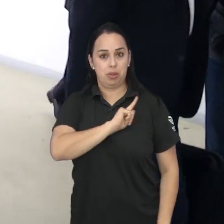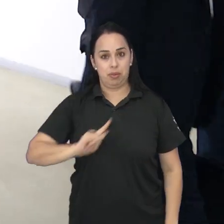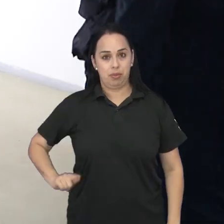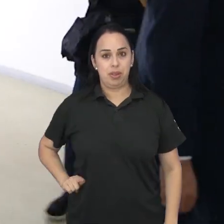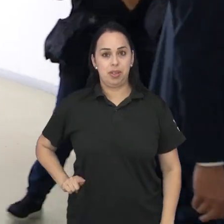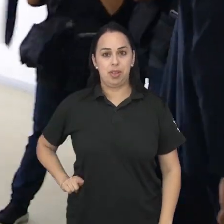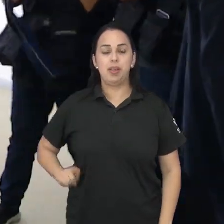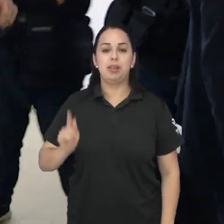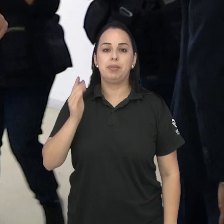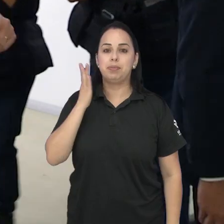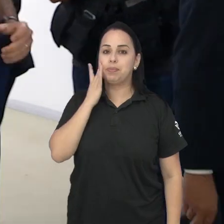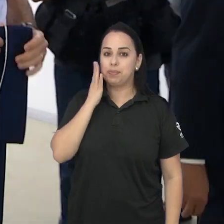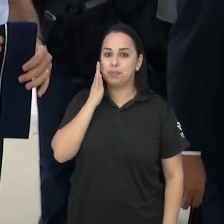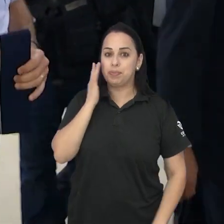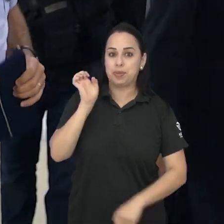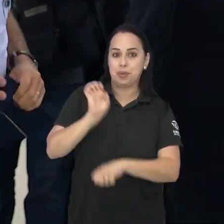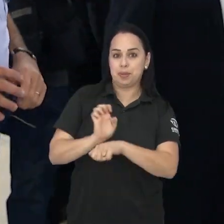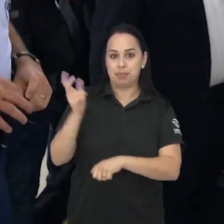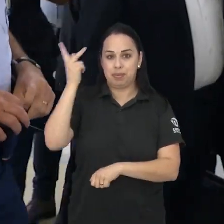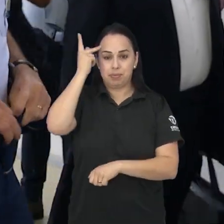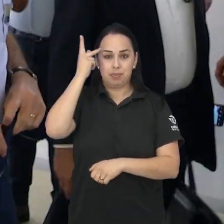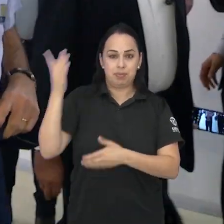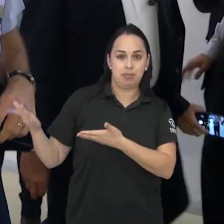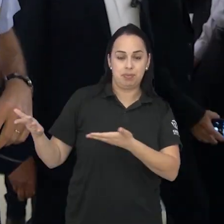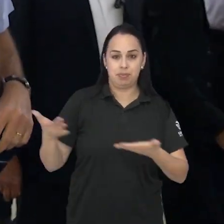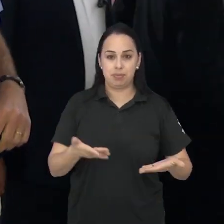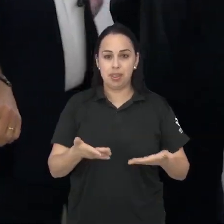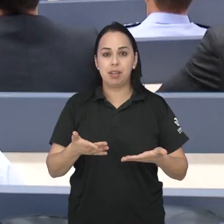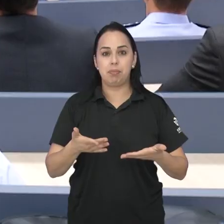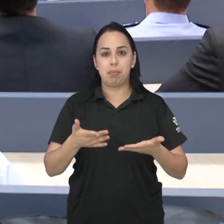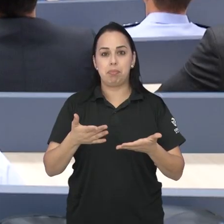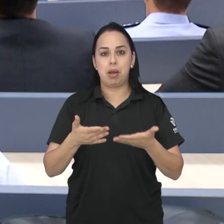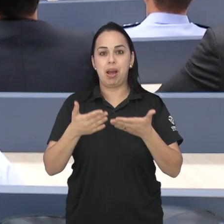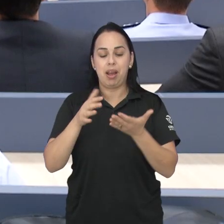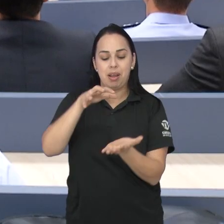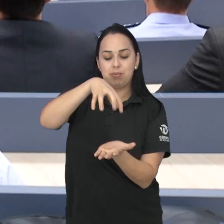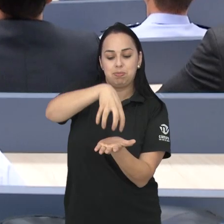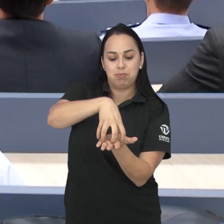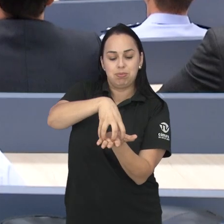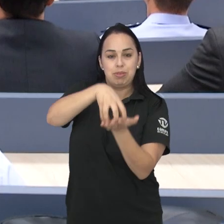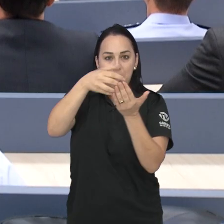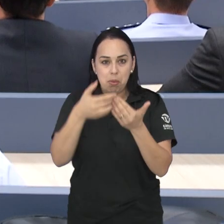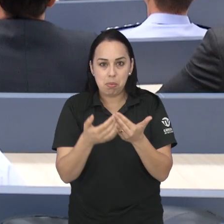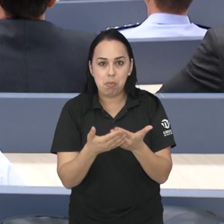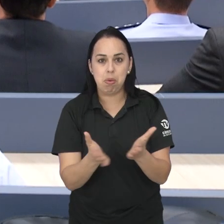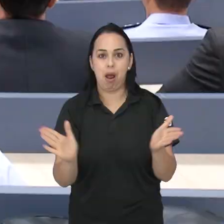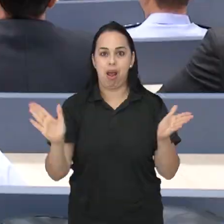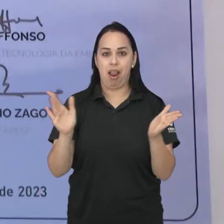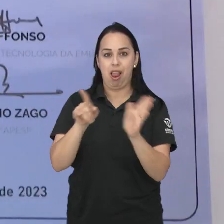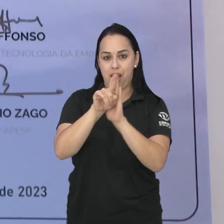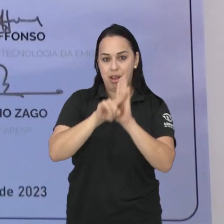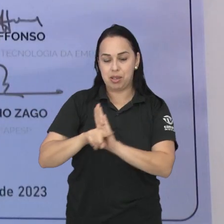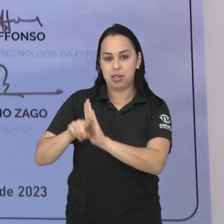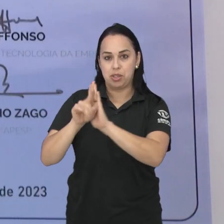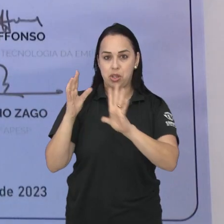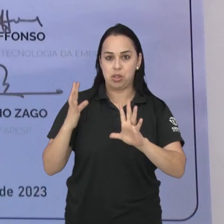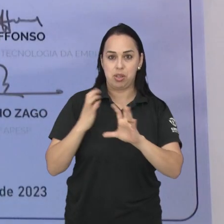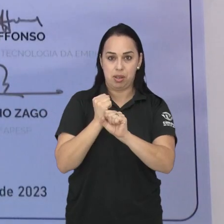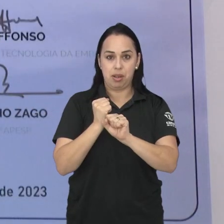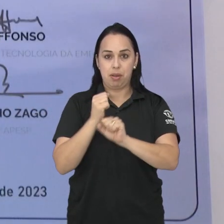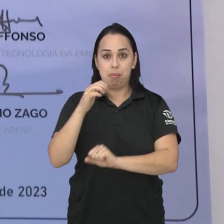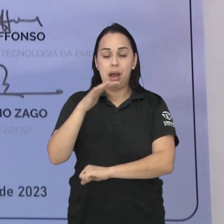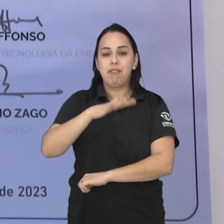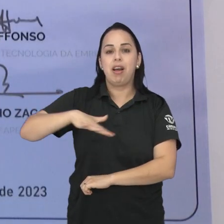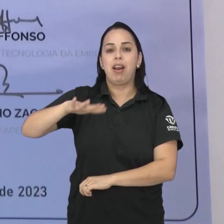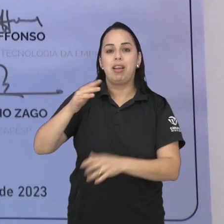O governador do estado de São Paulo, Tarcísio de Freitas, esteve em São José dos Campos para o lançamento do Centro de Pesquisa